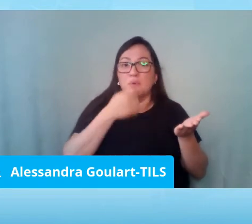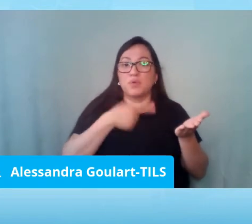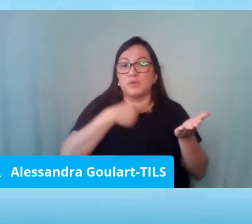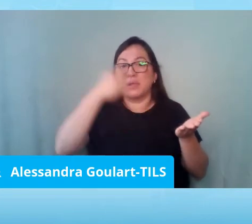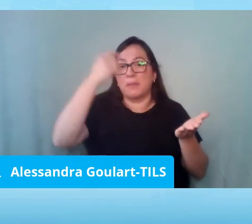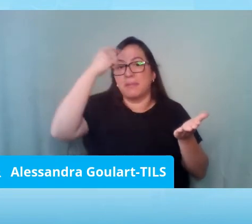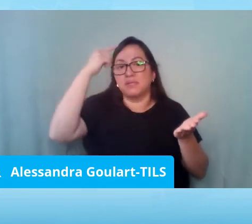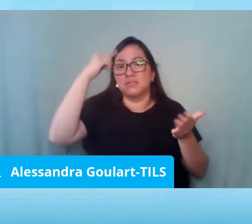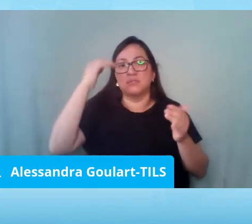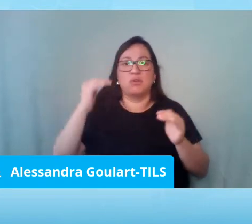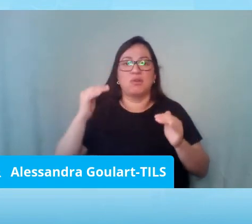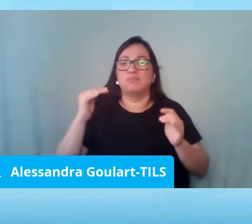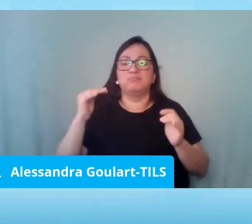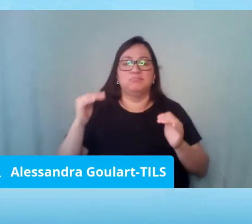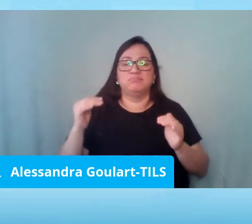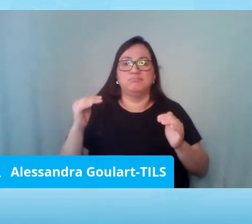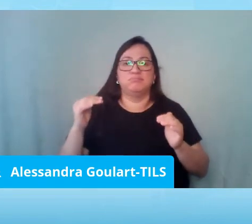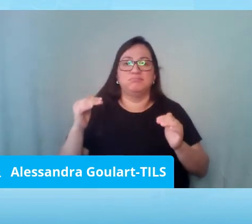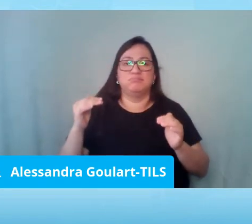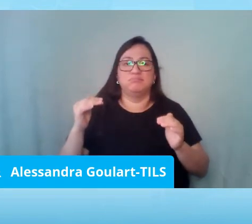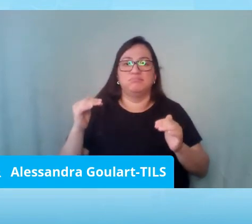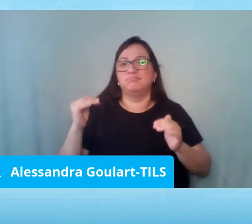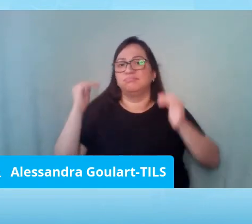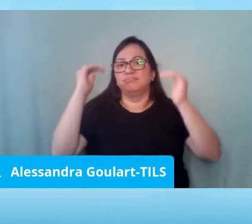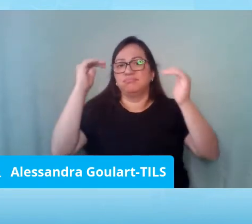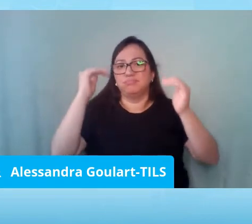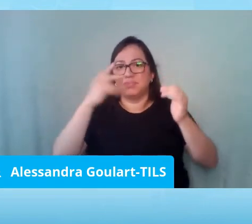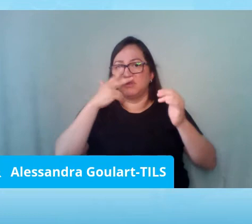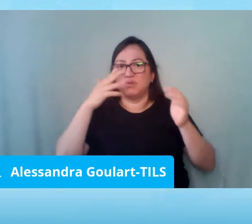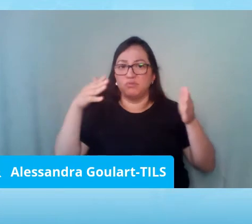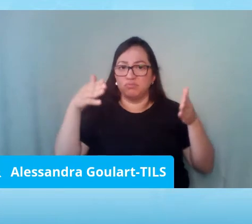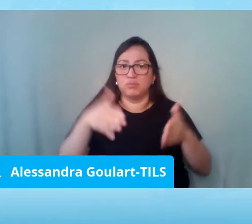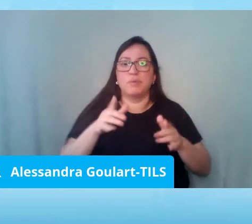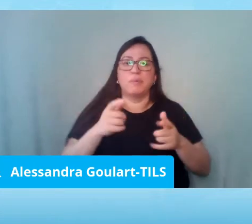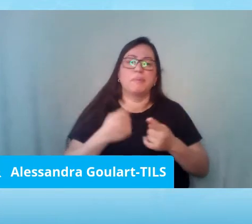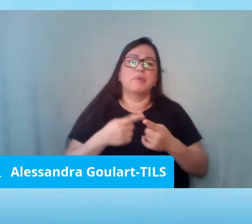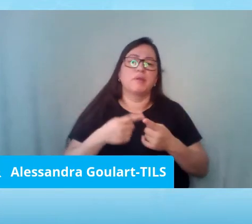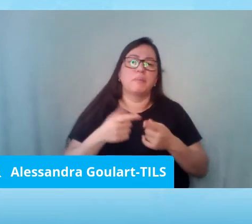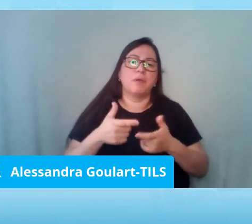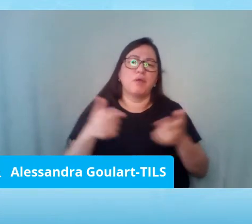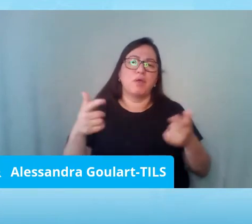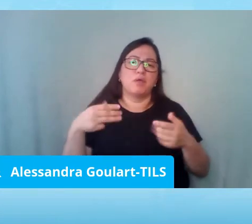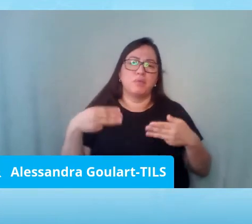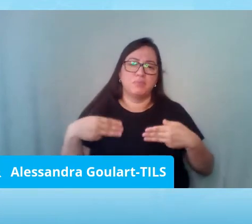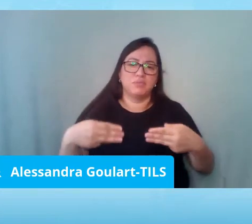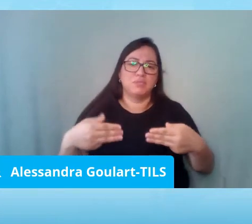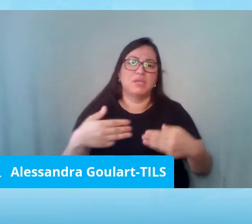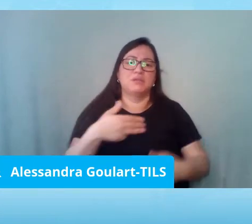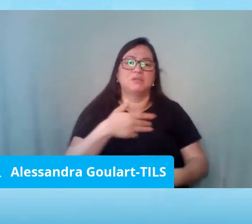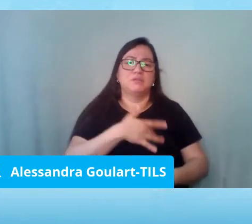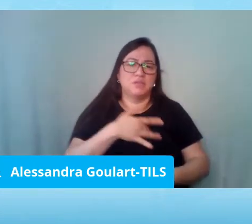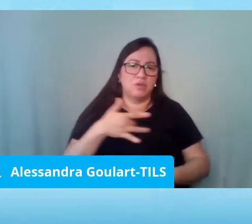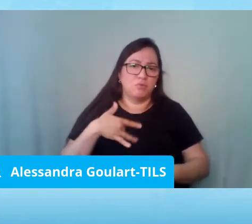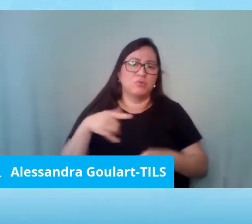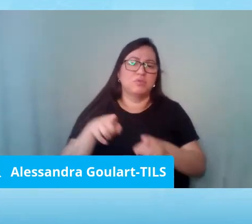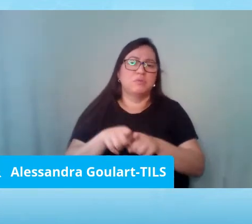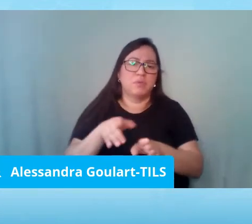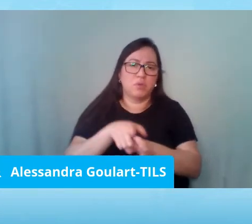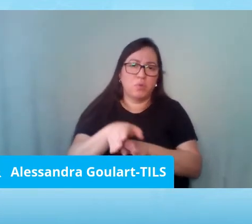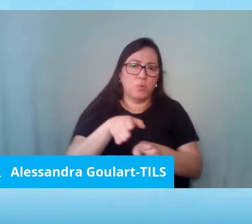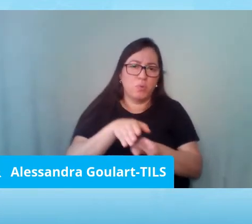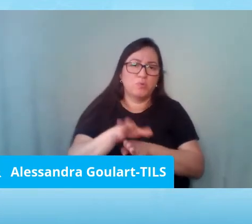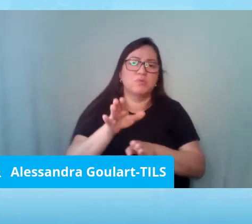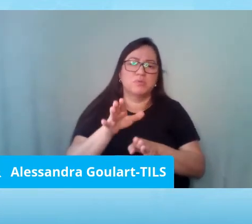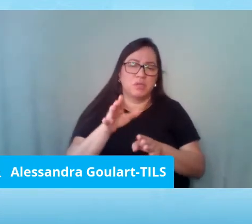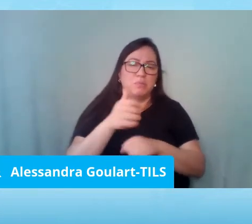superior. A gente acaba, o Ministério da Saúde e até os conselhos profissionais acabam produzindo muito